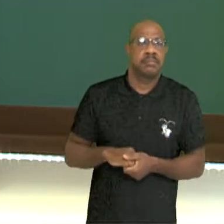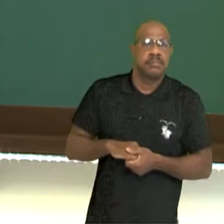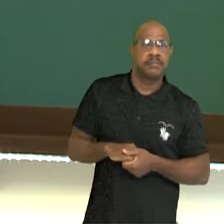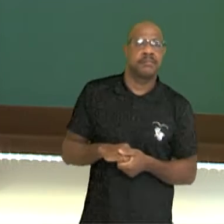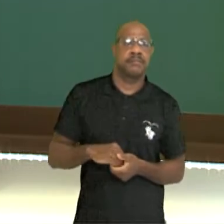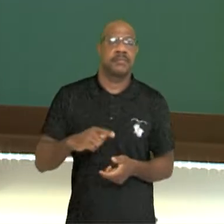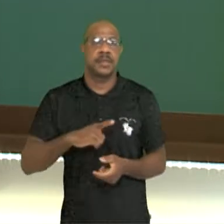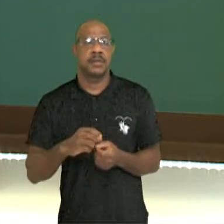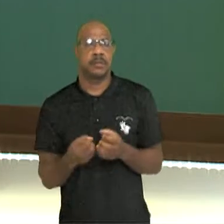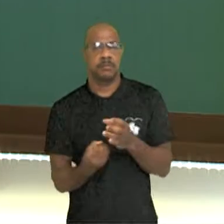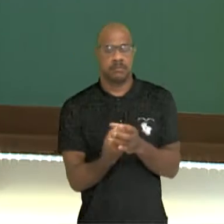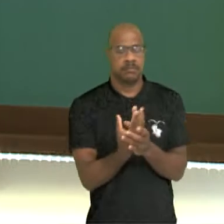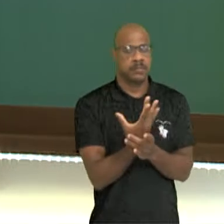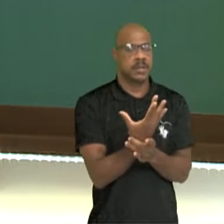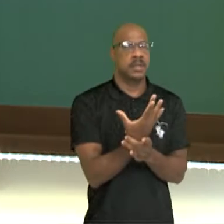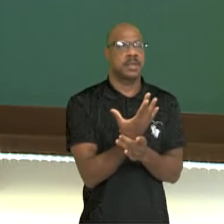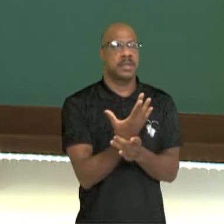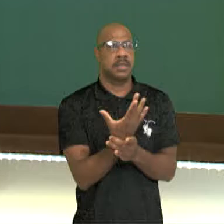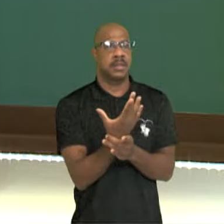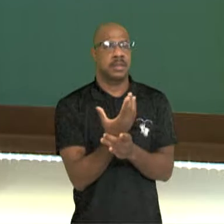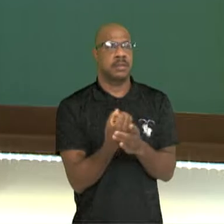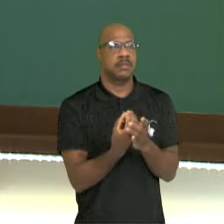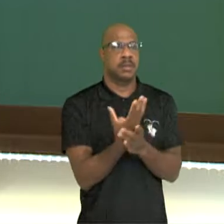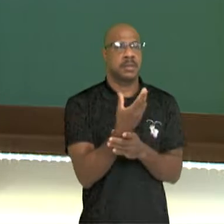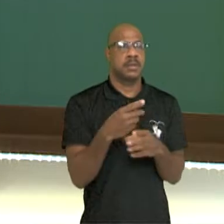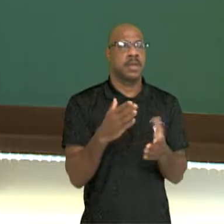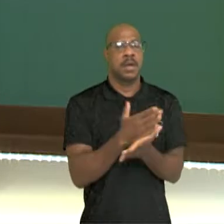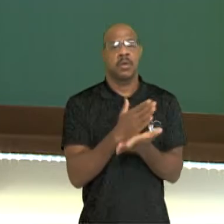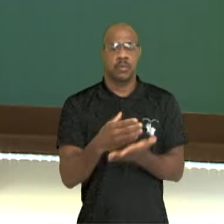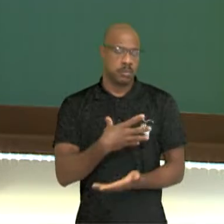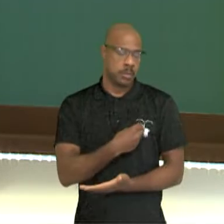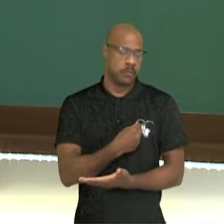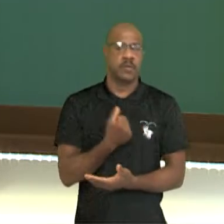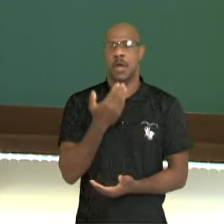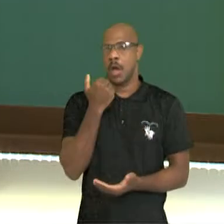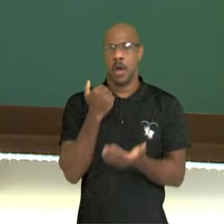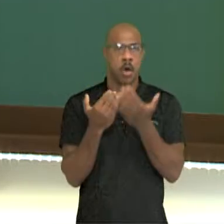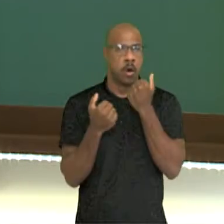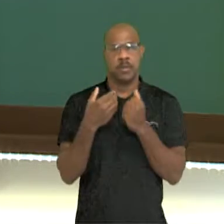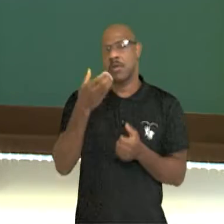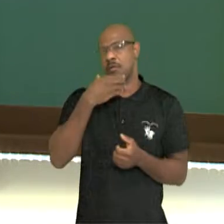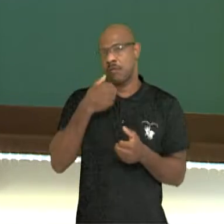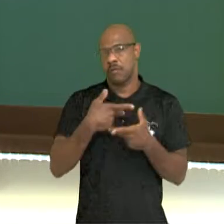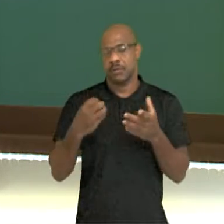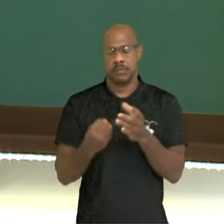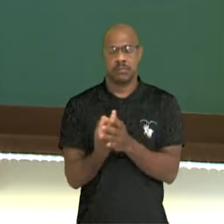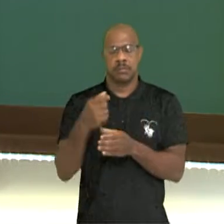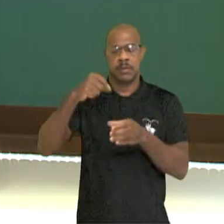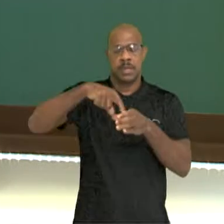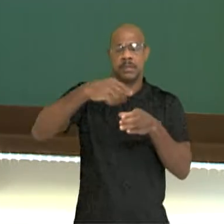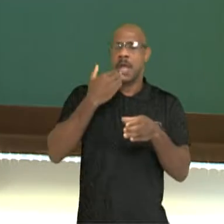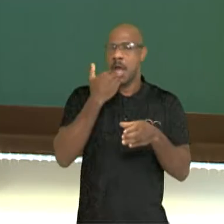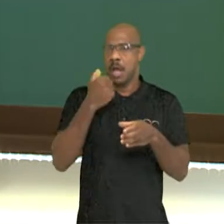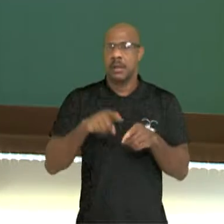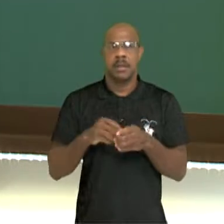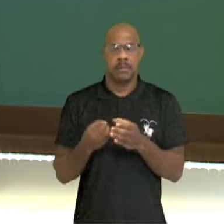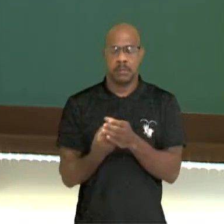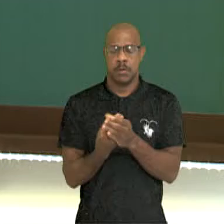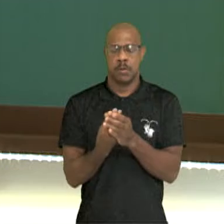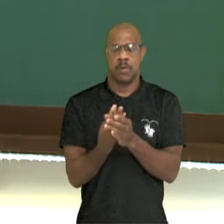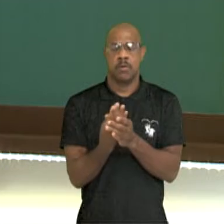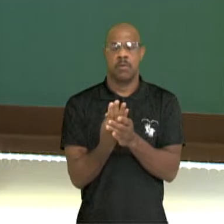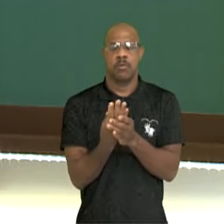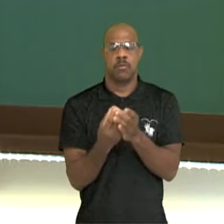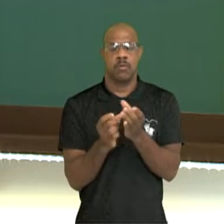dispersores, como no caso, por exemplo, as aves, alguns mamíferos, que se alimentam desses frutos, dessas sementes e acabam liberando as